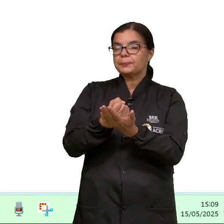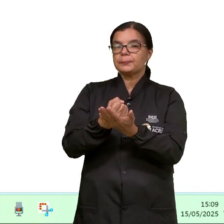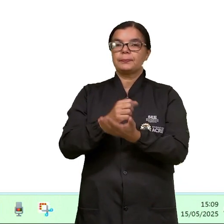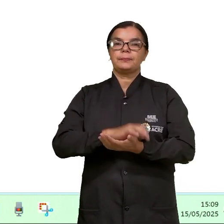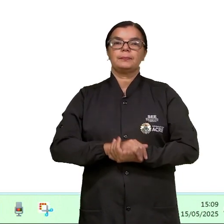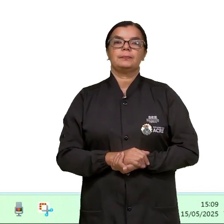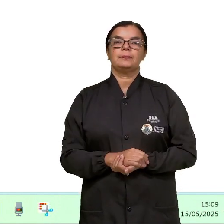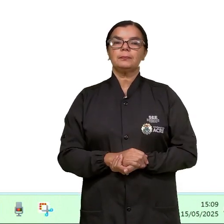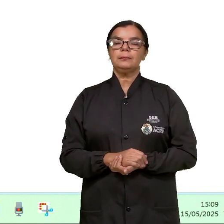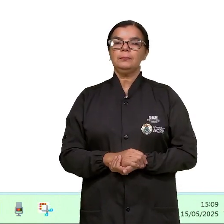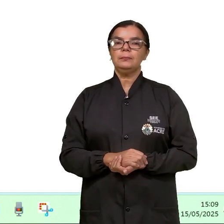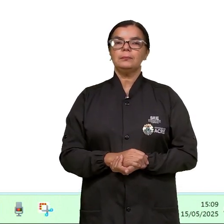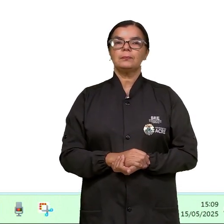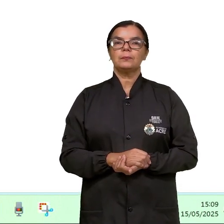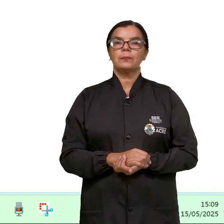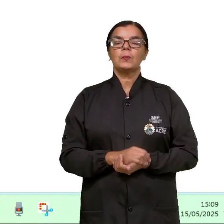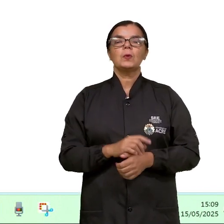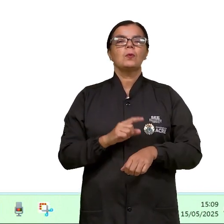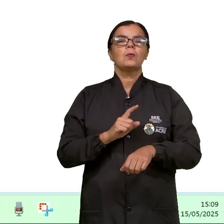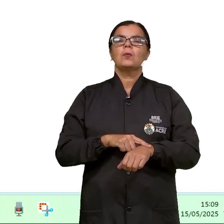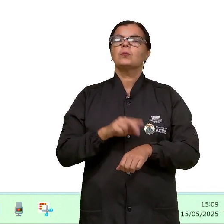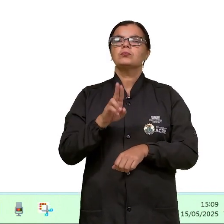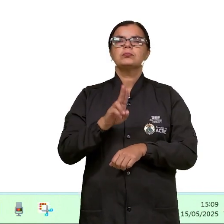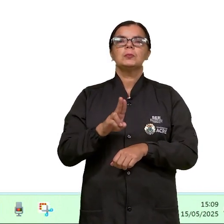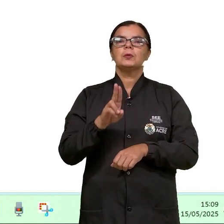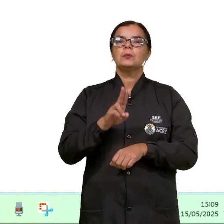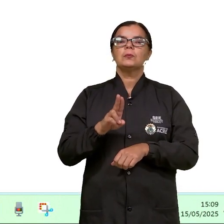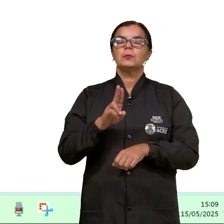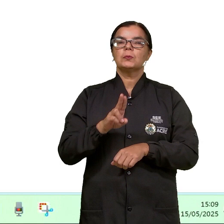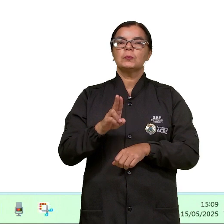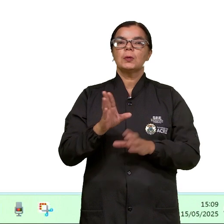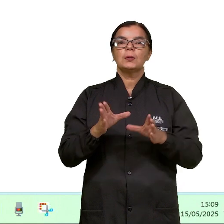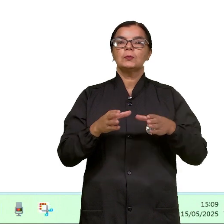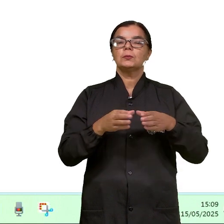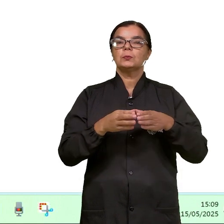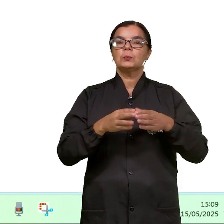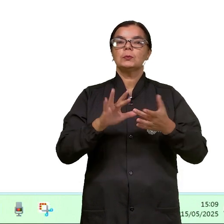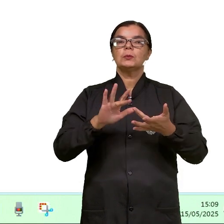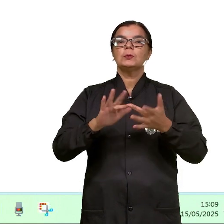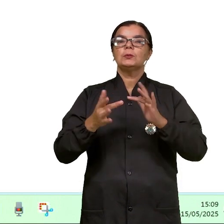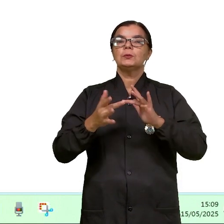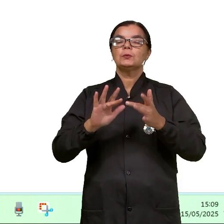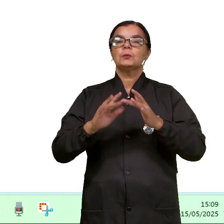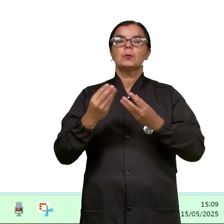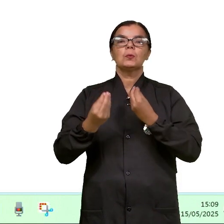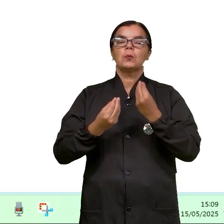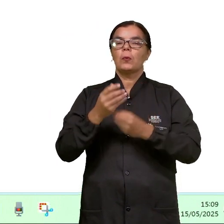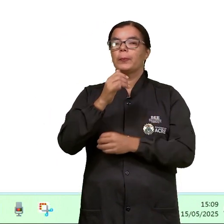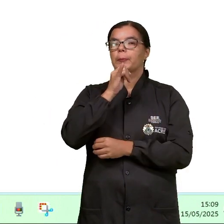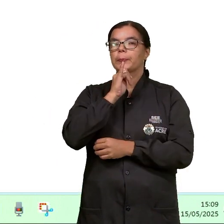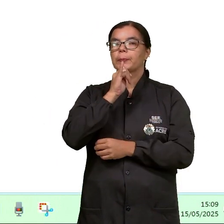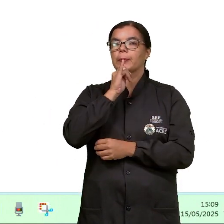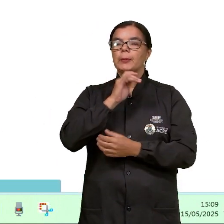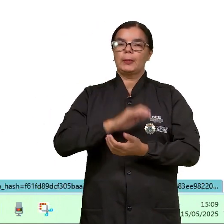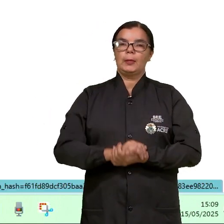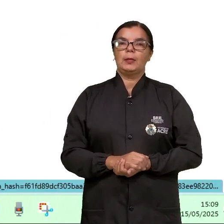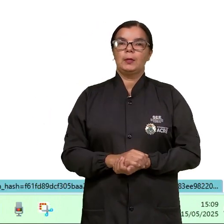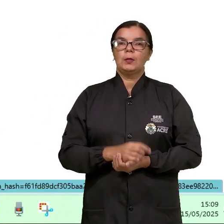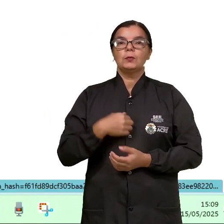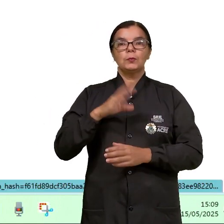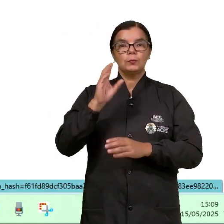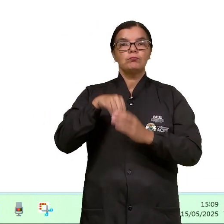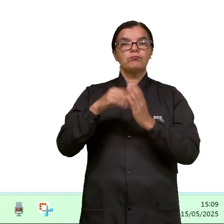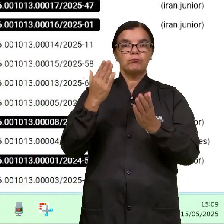salvar. Em que momento que eu vou utilizar esse bloco, esses contatos aqui, tá? Vou dar um exemplo para vocês aqui, ó. Todo um processo,